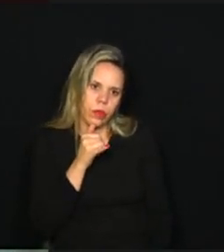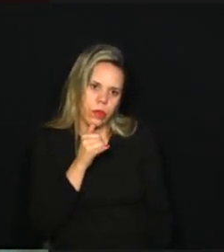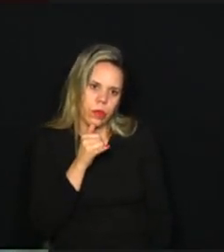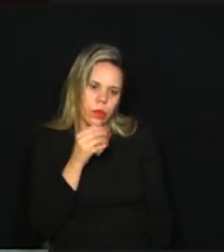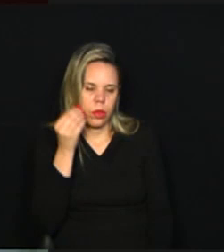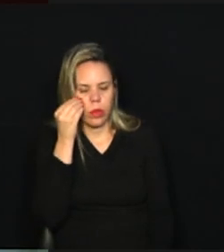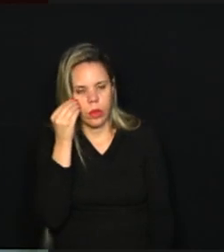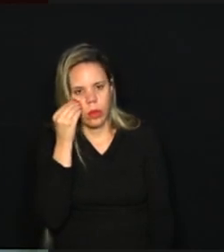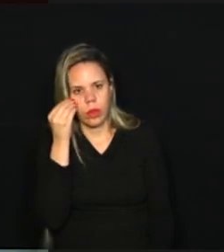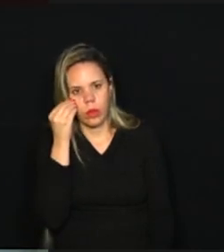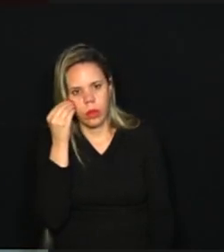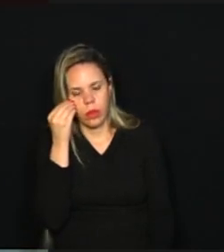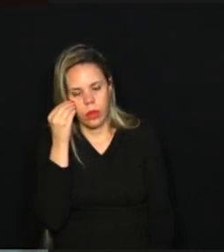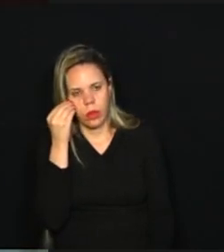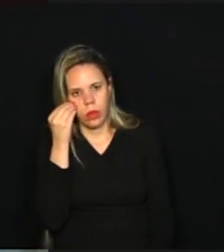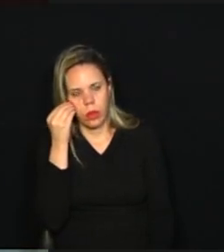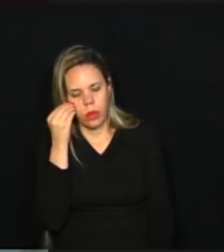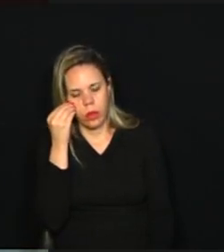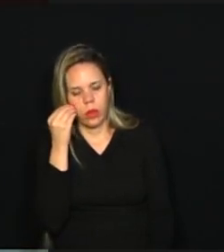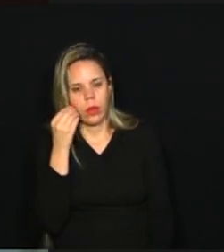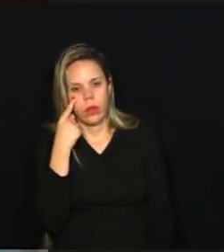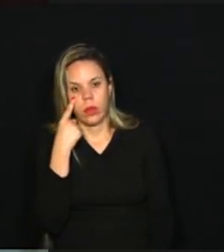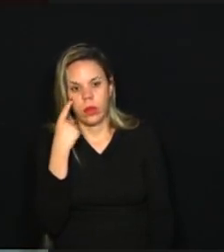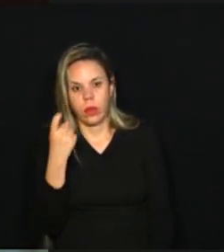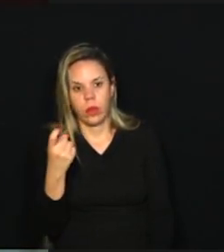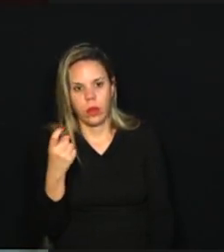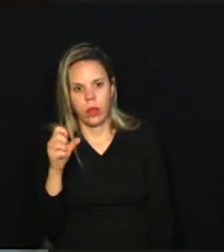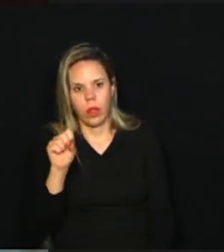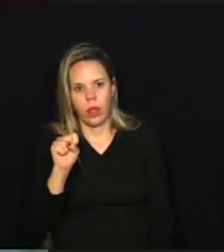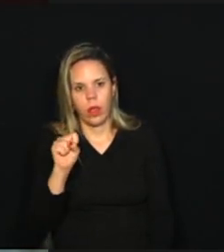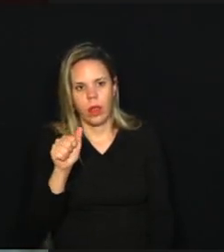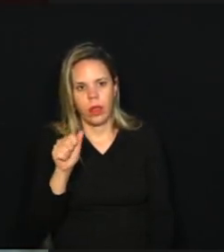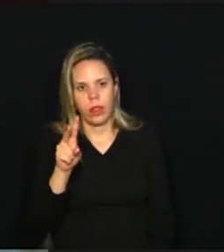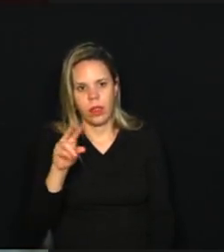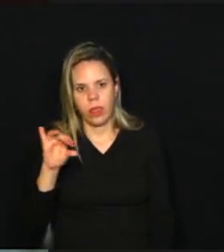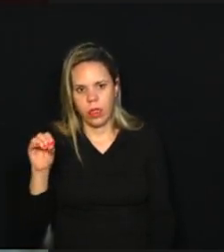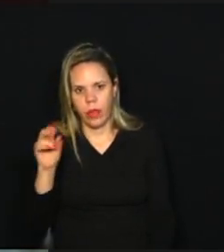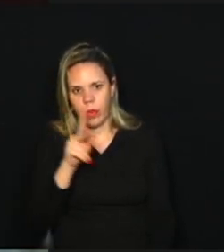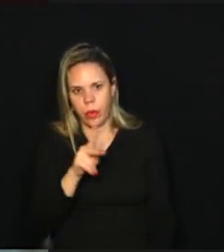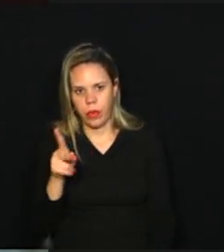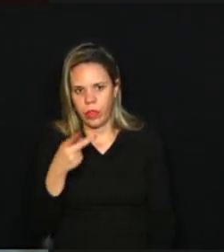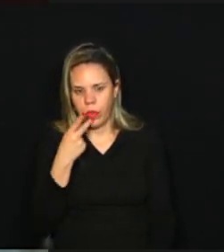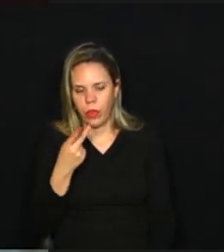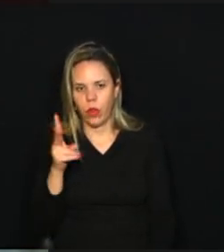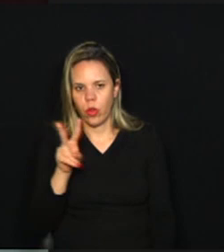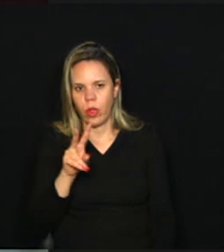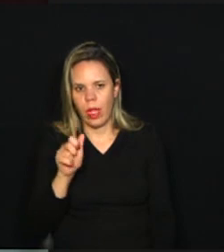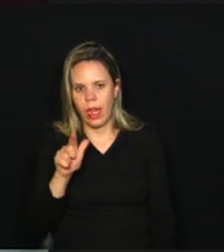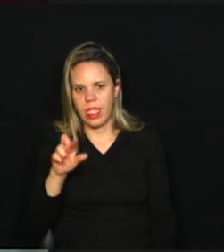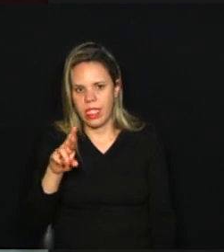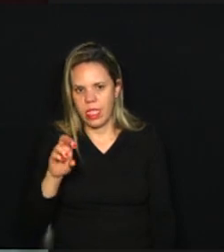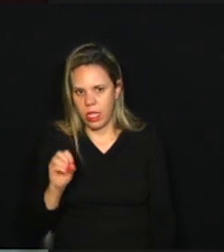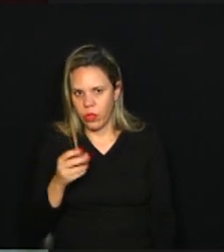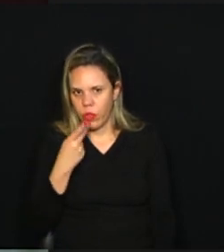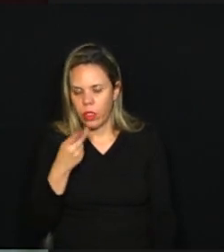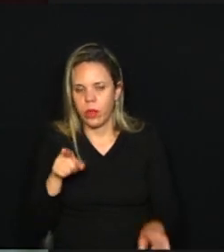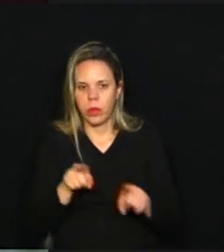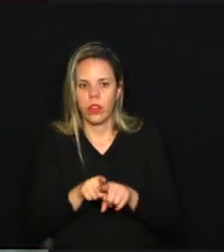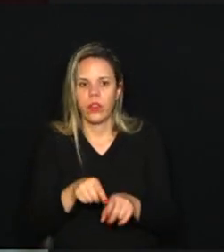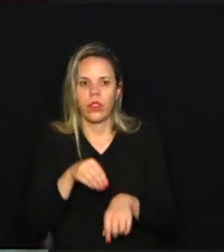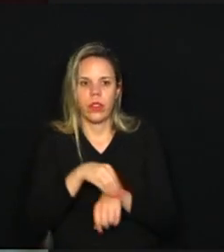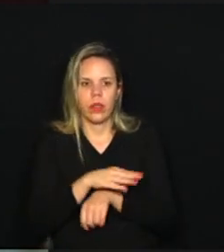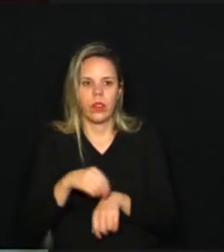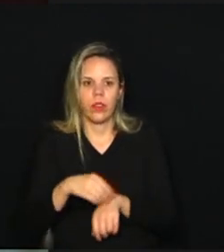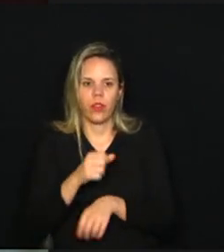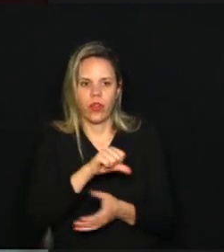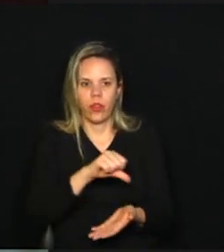testagem. E agora, é até interessante aí o professor Sávio, o professor Alessandro, trazer também nas outras regiões onde